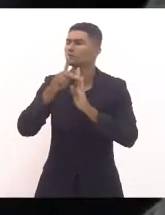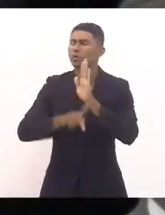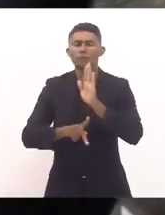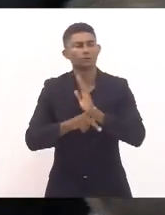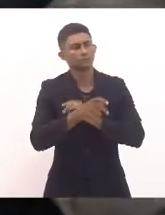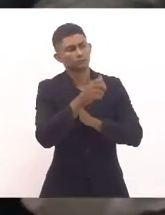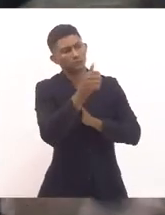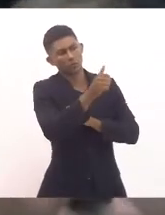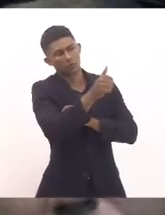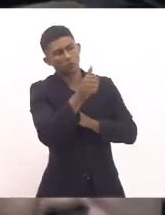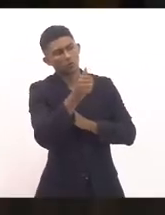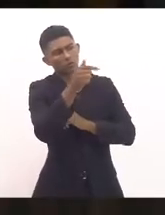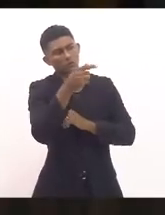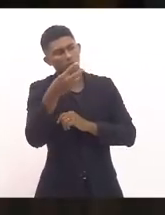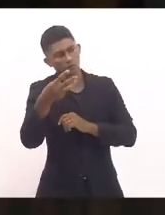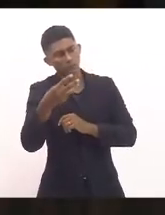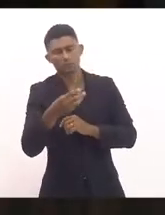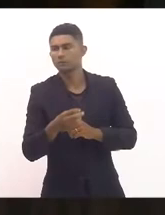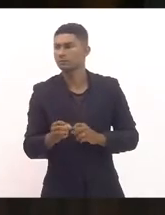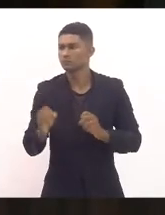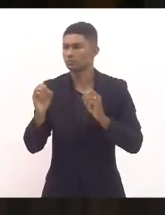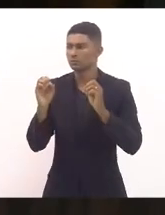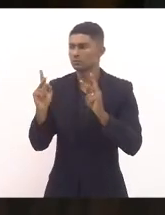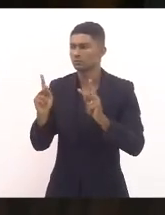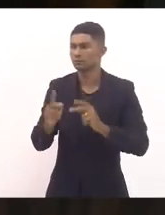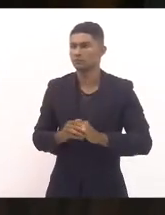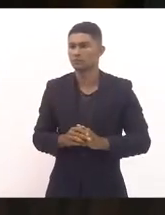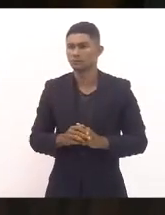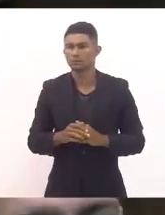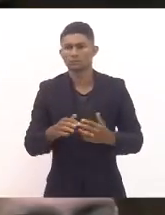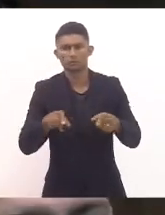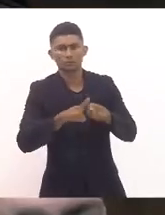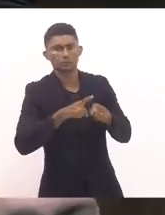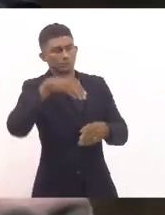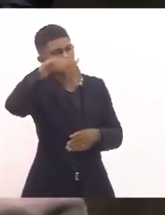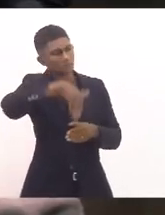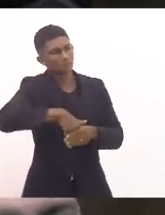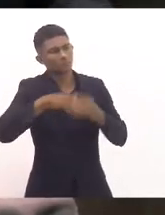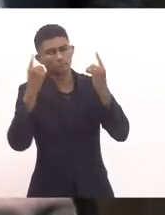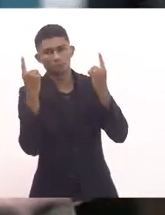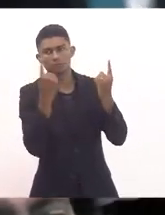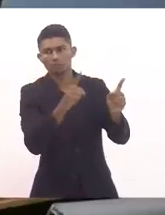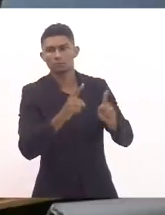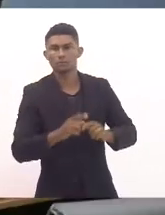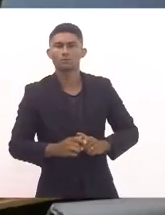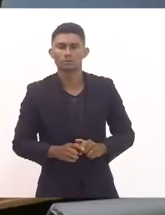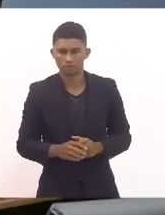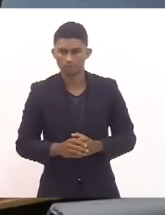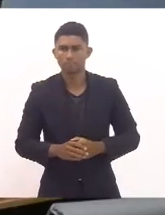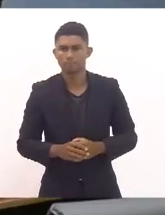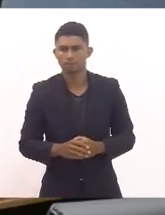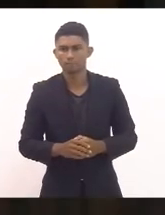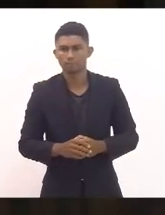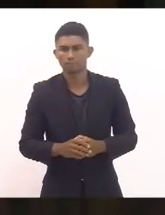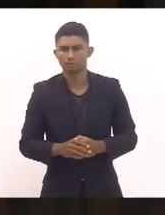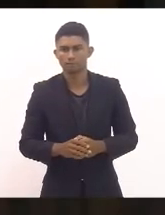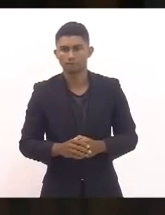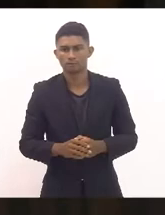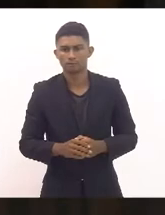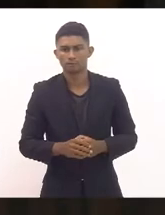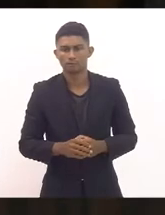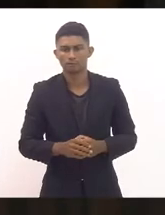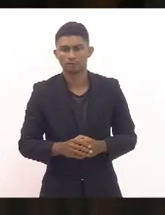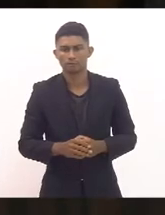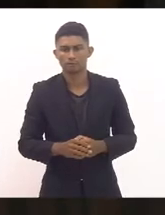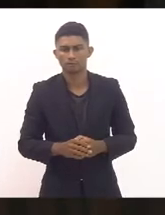1173. Esse projeto. Deferido. Presidente, consignar meu voto contrário também, por favor. Deferido.